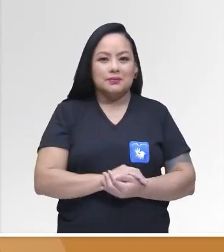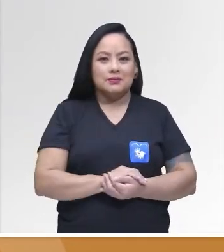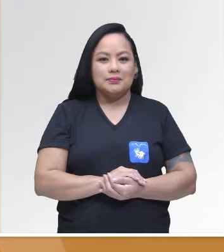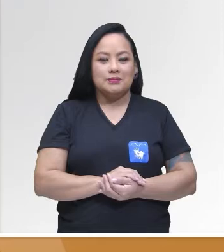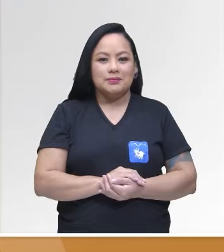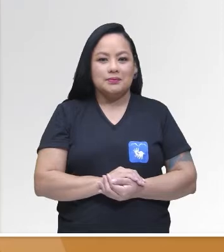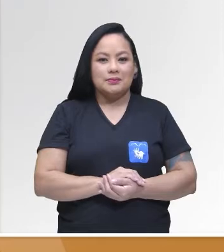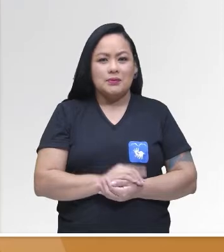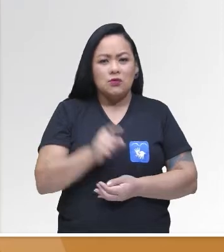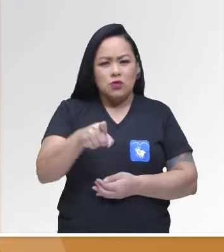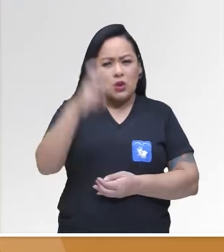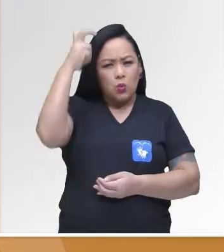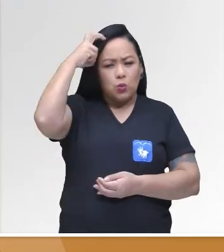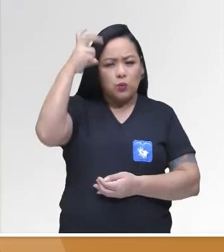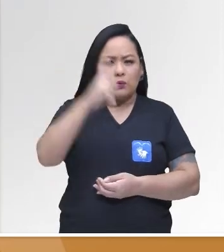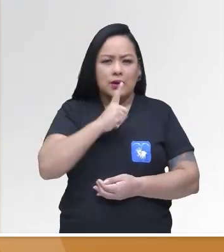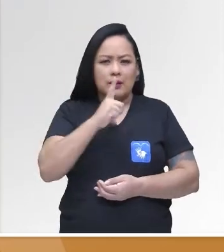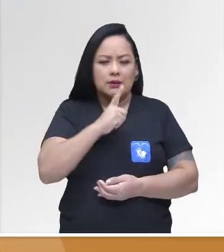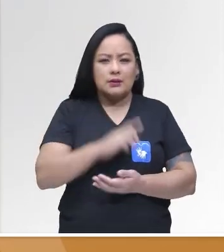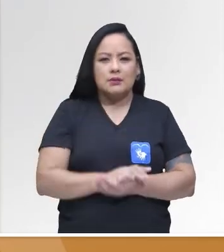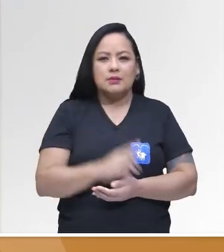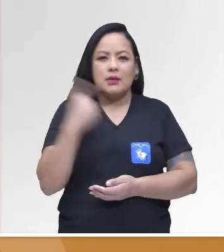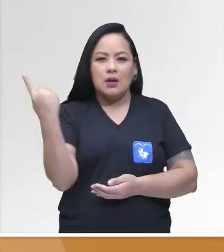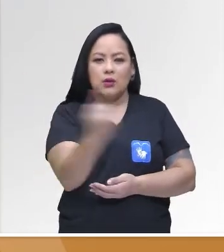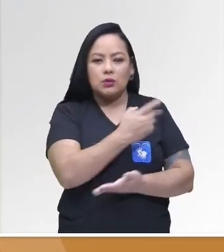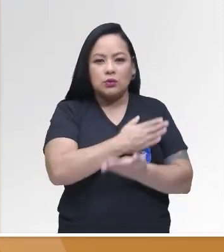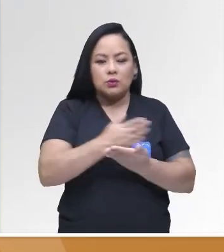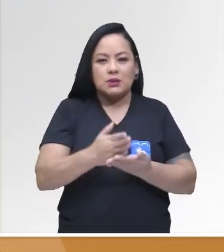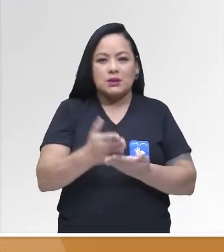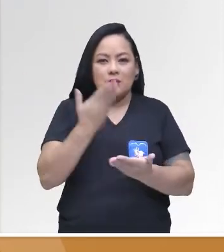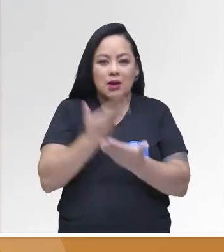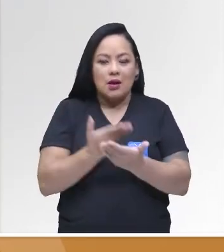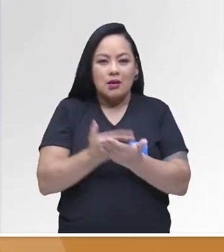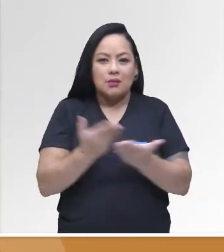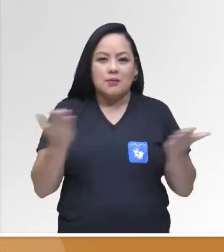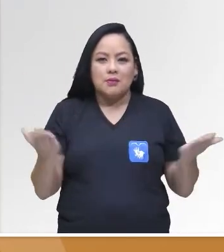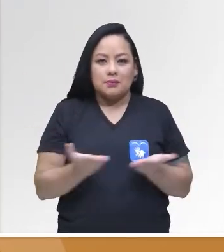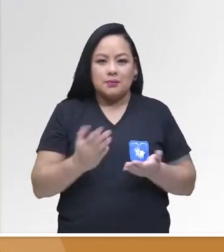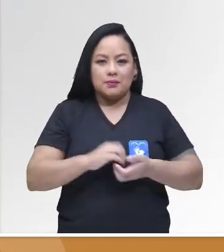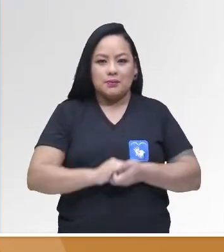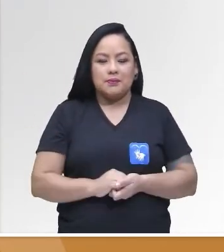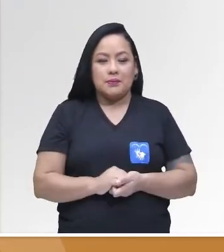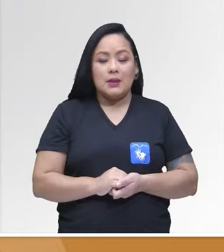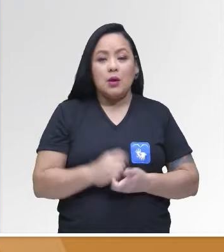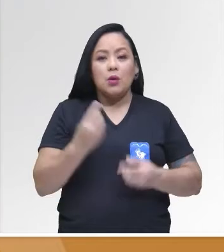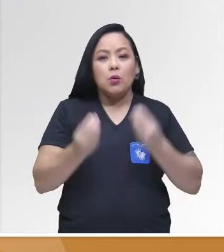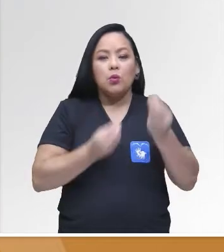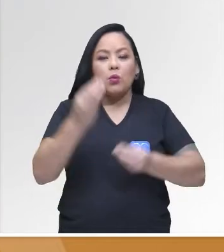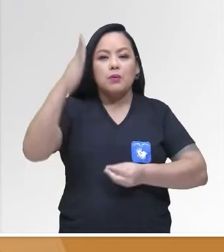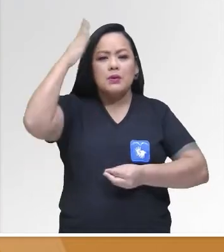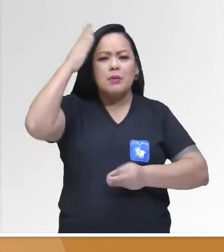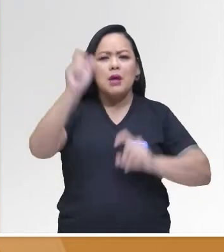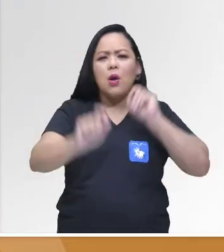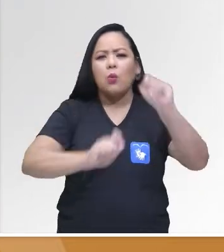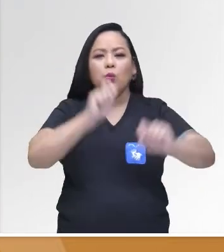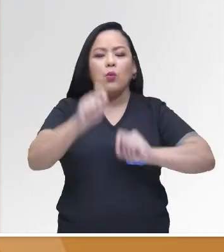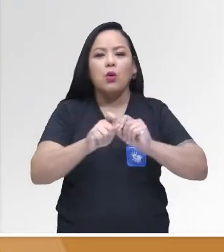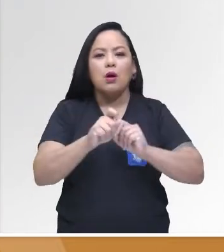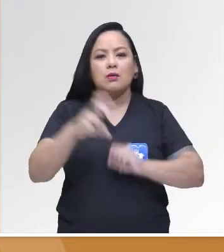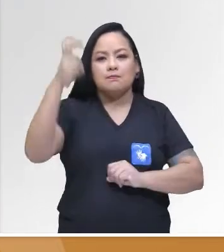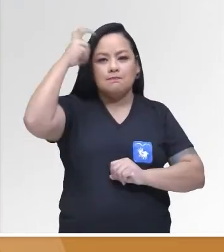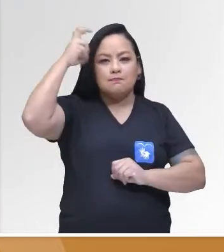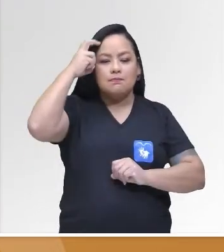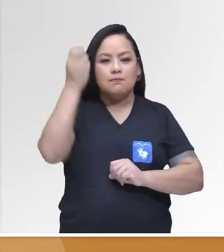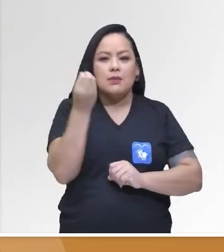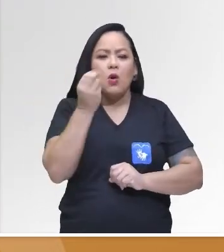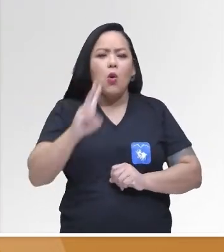tem cultura? Nós iniciamos a nossa aula de hoje para saber o que é cultura